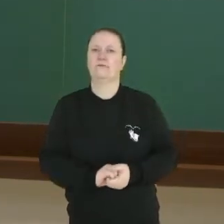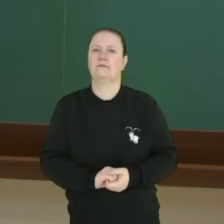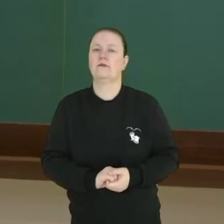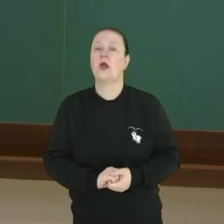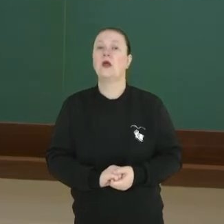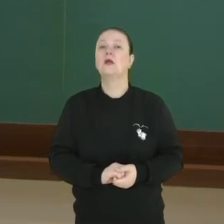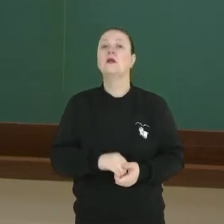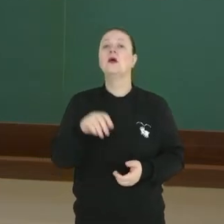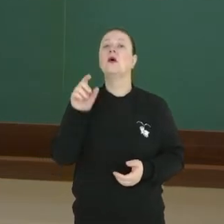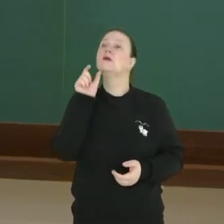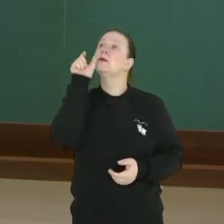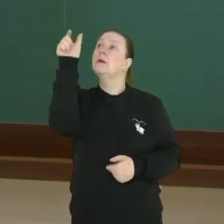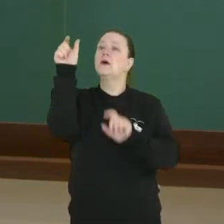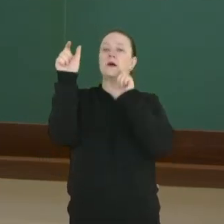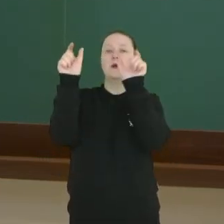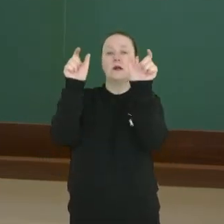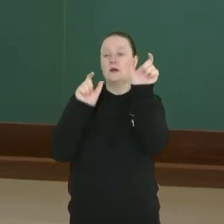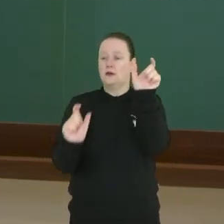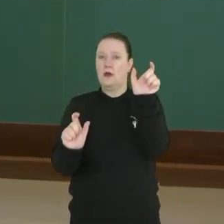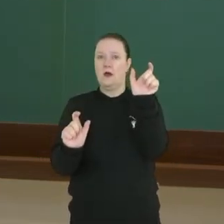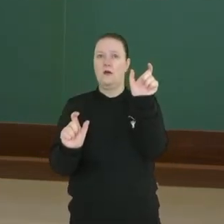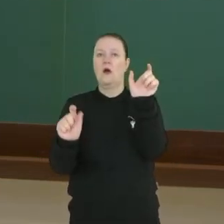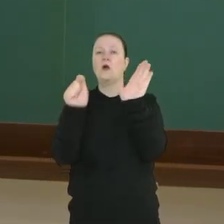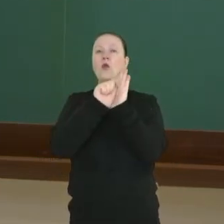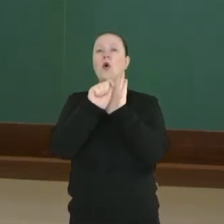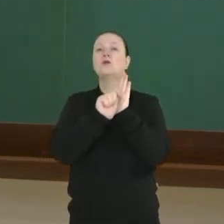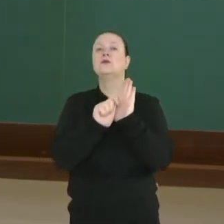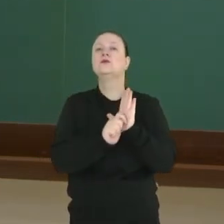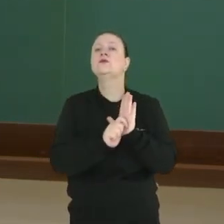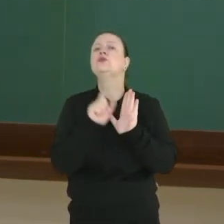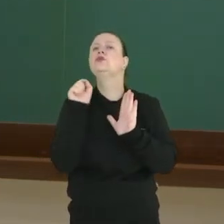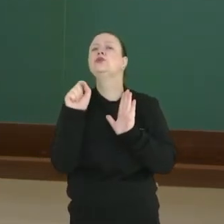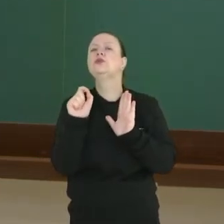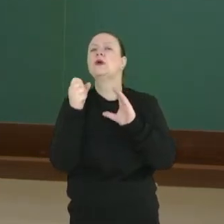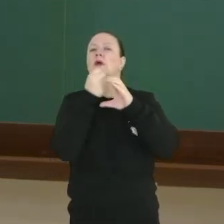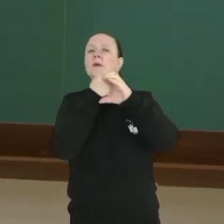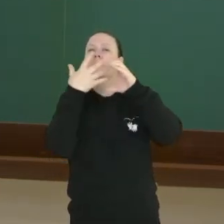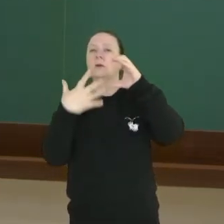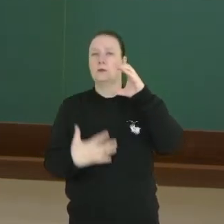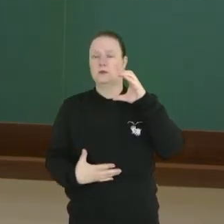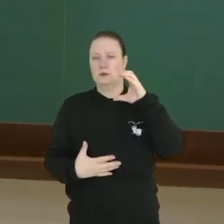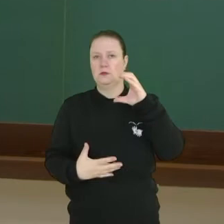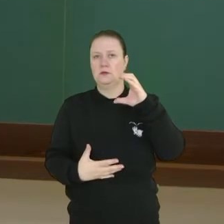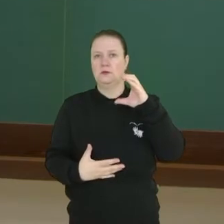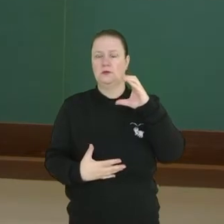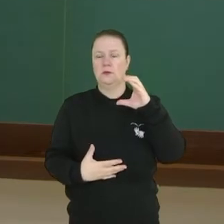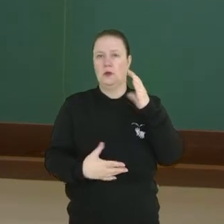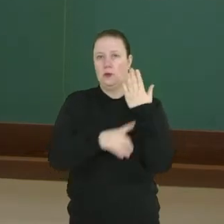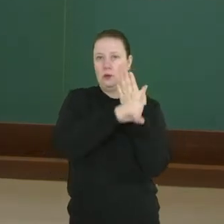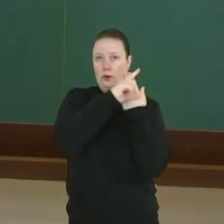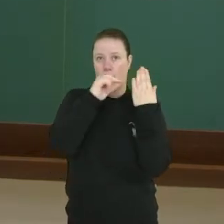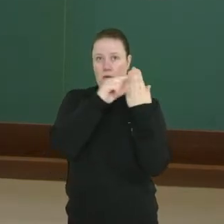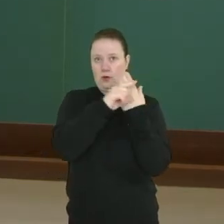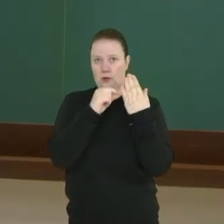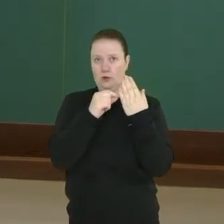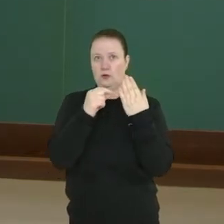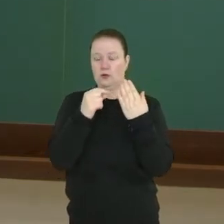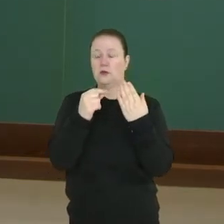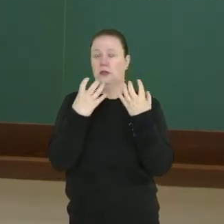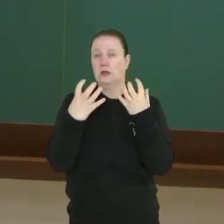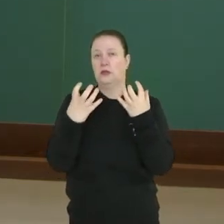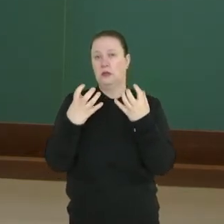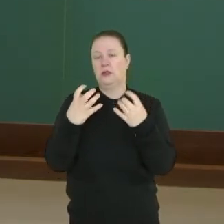escritas justamente pela característica, né? Então, o autor quis passar de uma forma mais fiel como o personagem